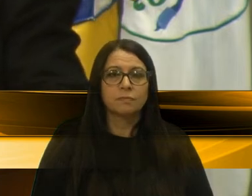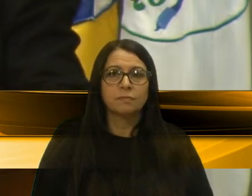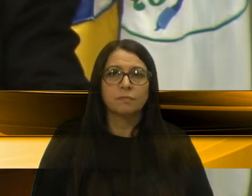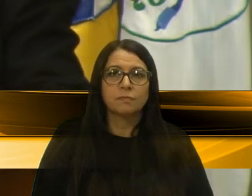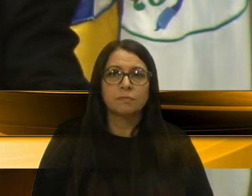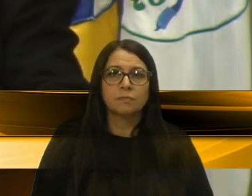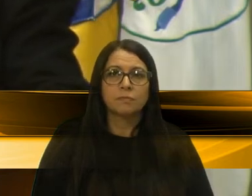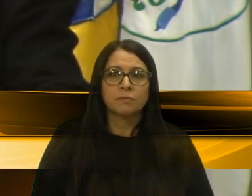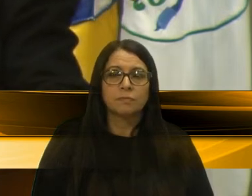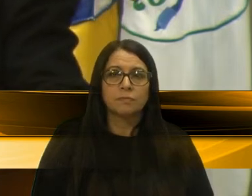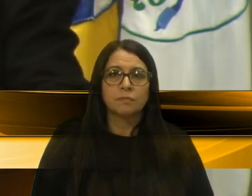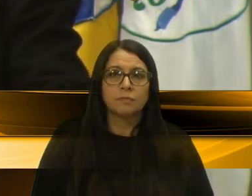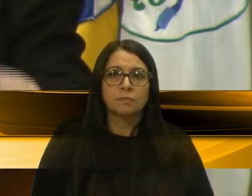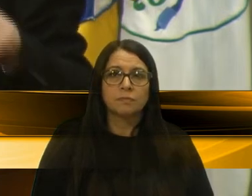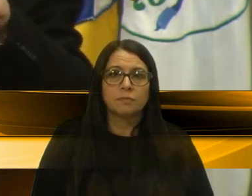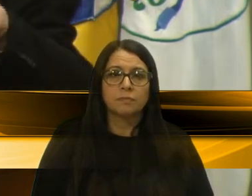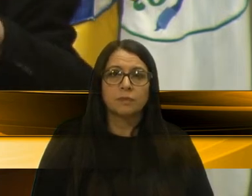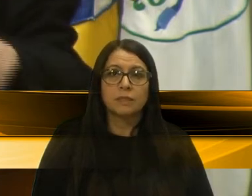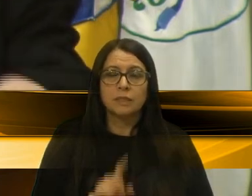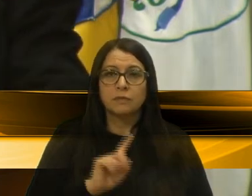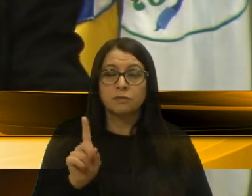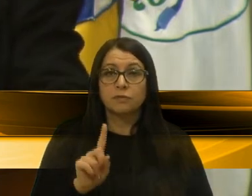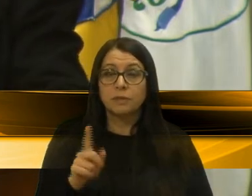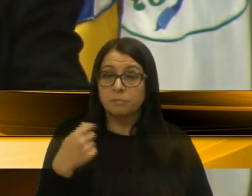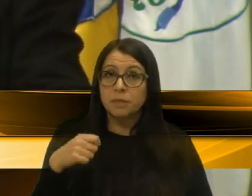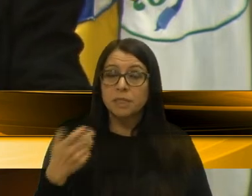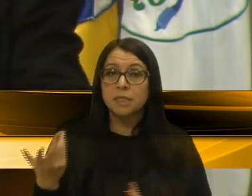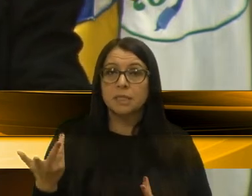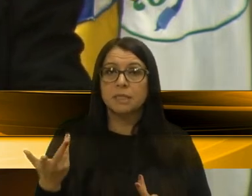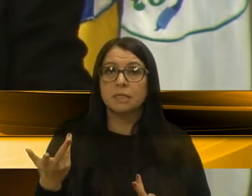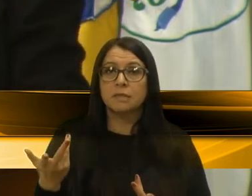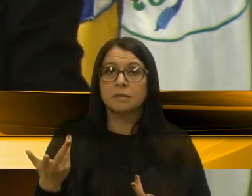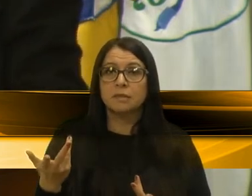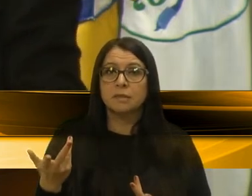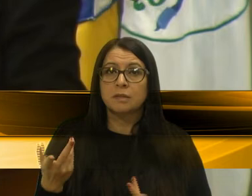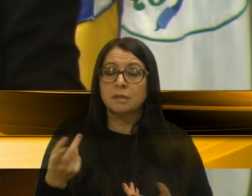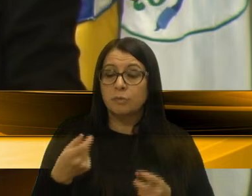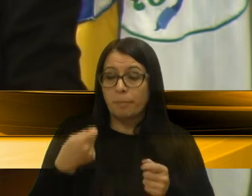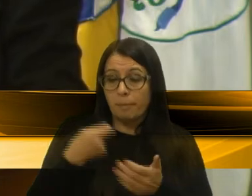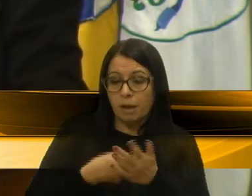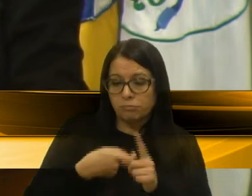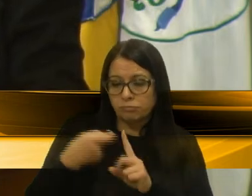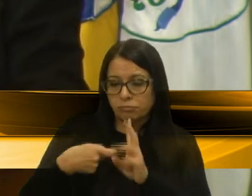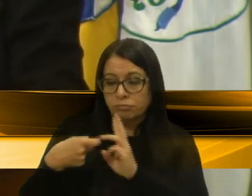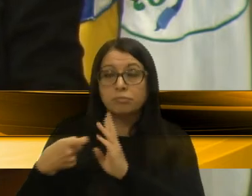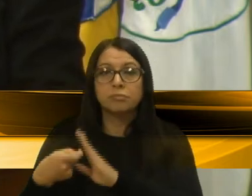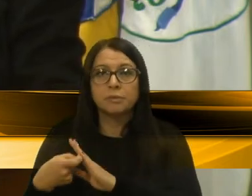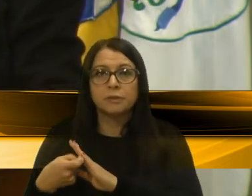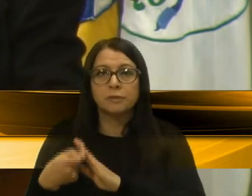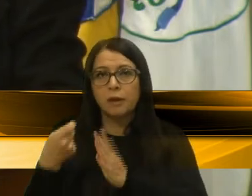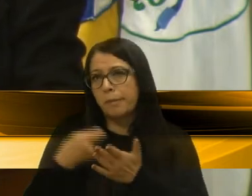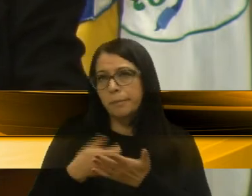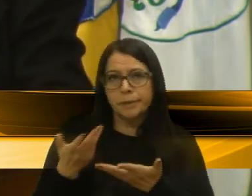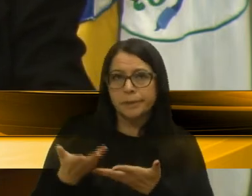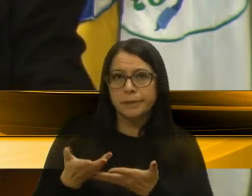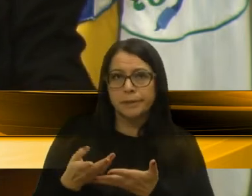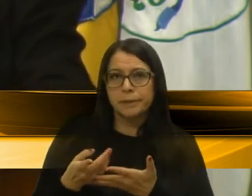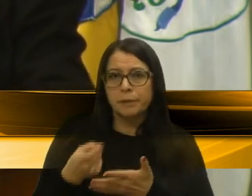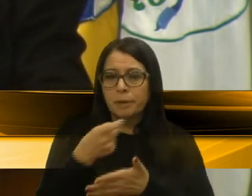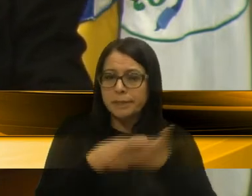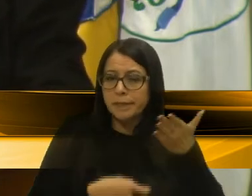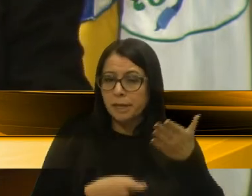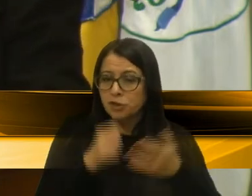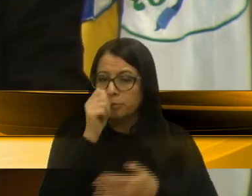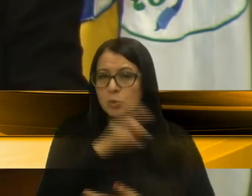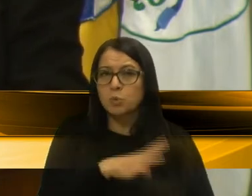né? Se você vai precisar de um financiamento aí num banco, você vai pagar taxas